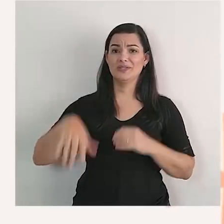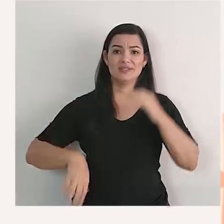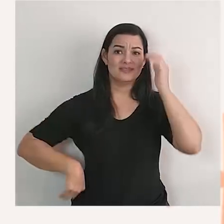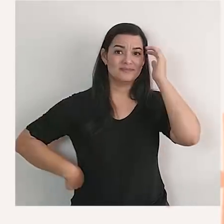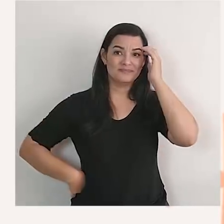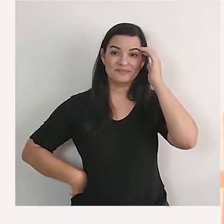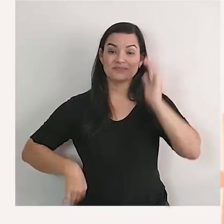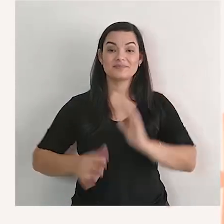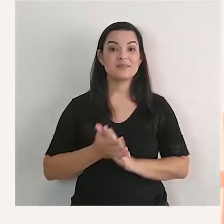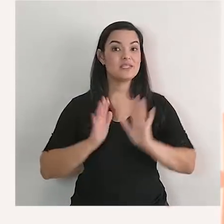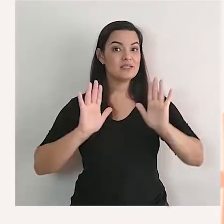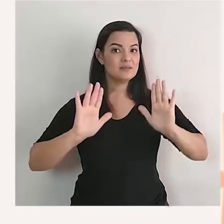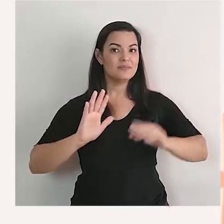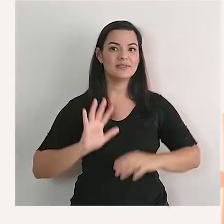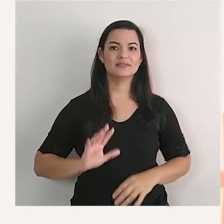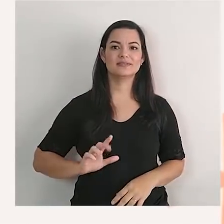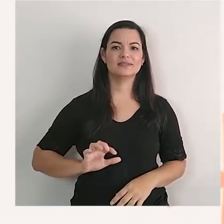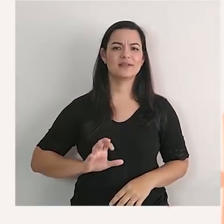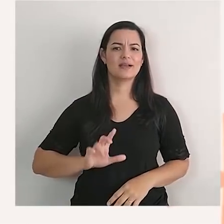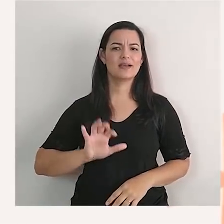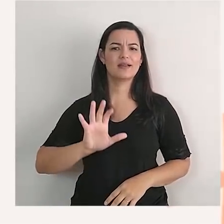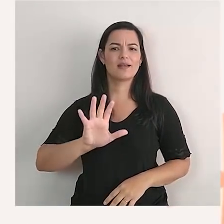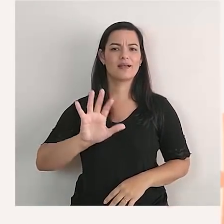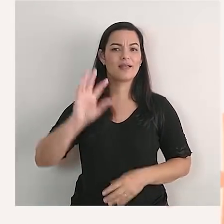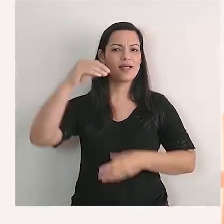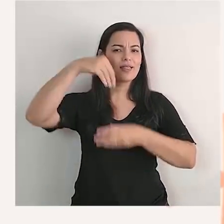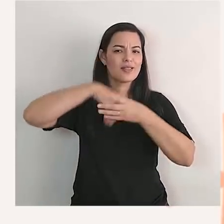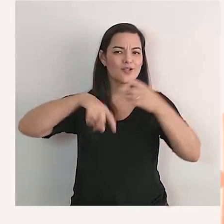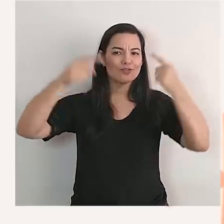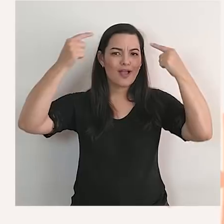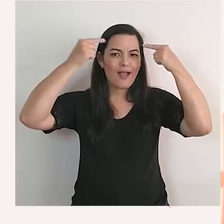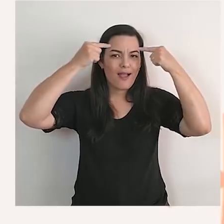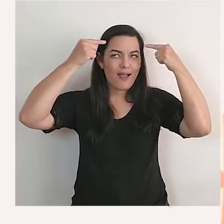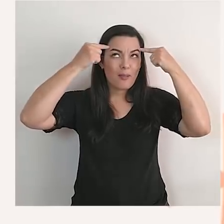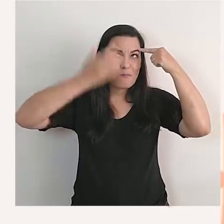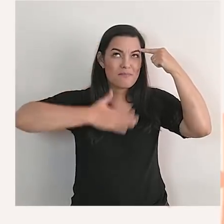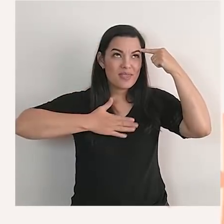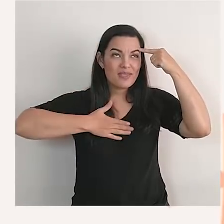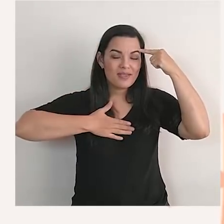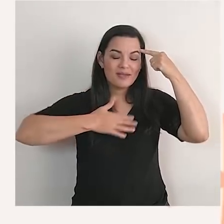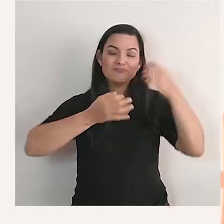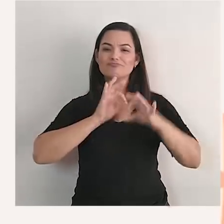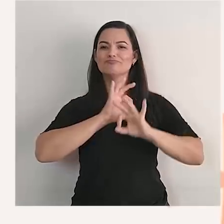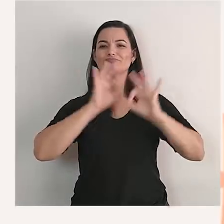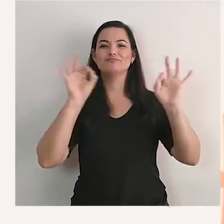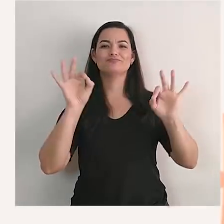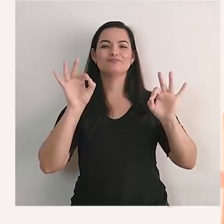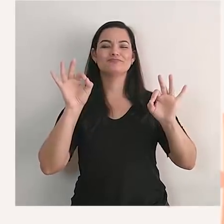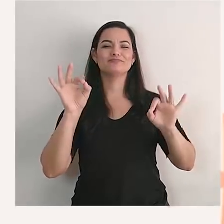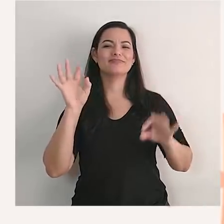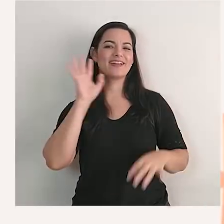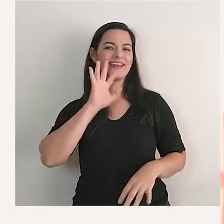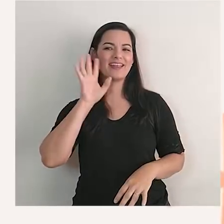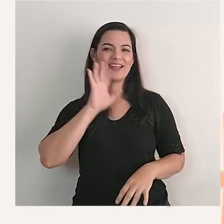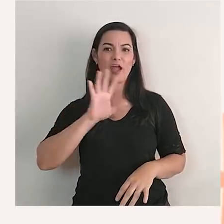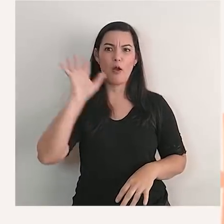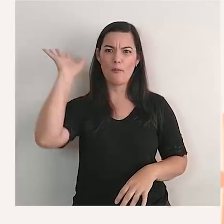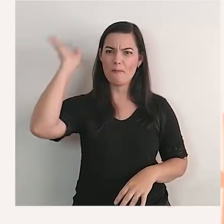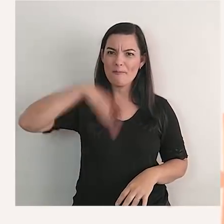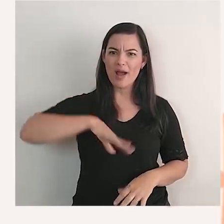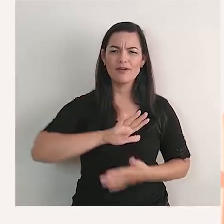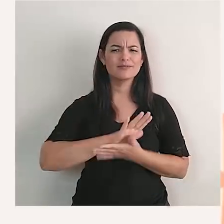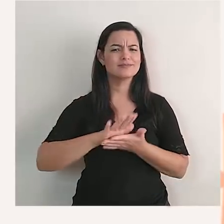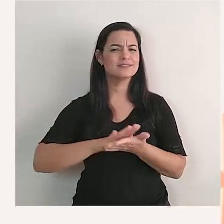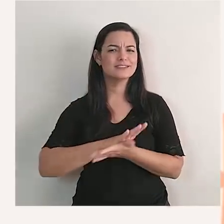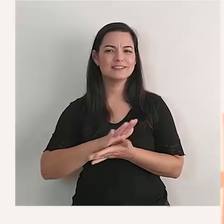aranha. Mas as aranhas que tem aqui na minha cabeça são super gente boa. Elas não fazem mal a